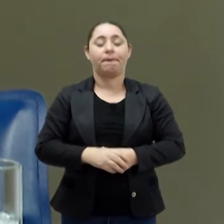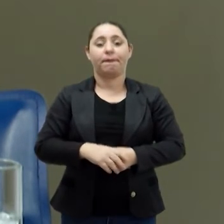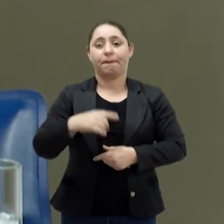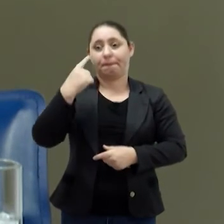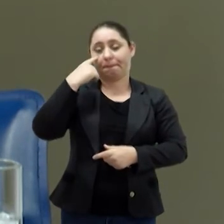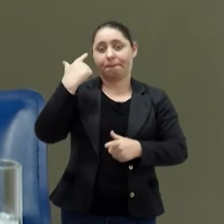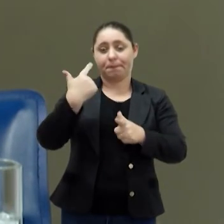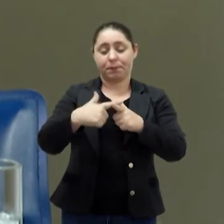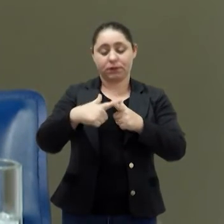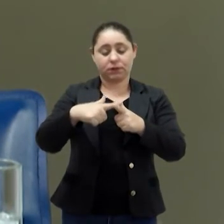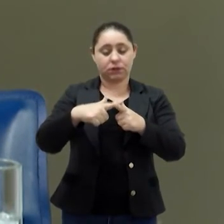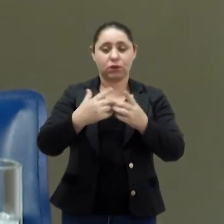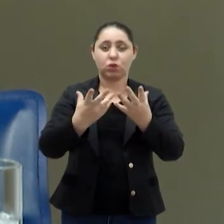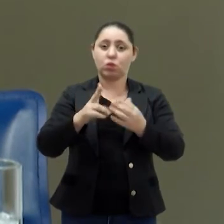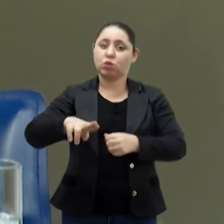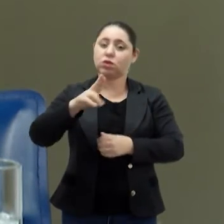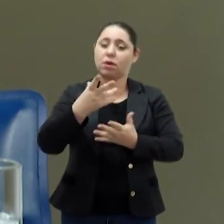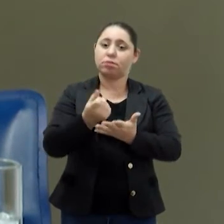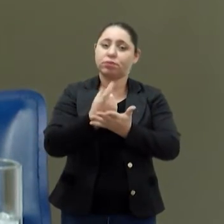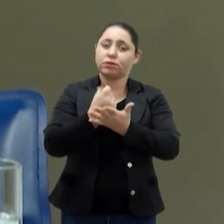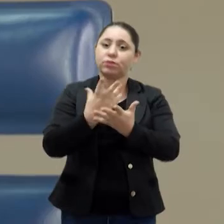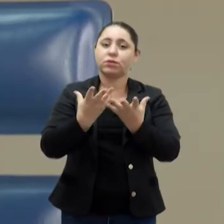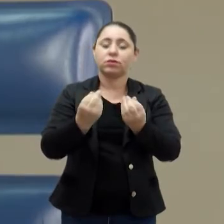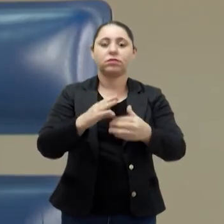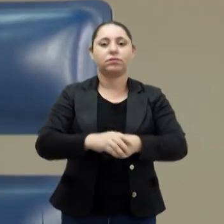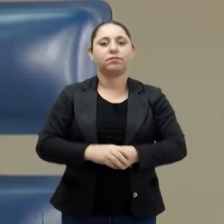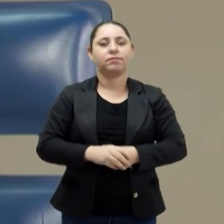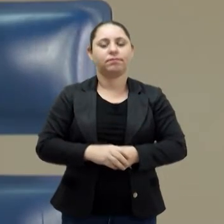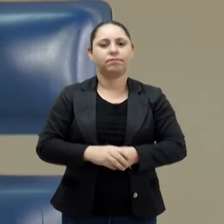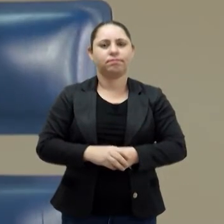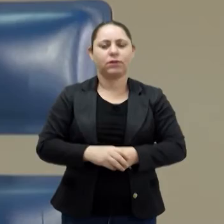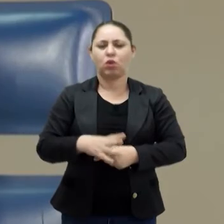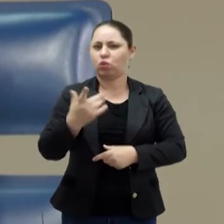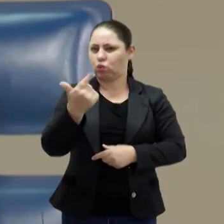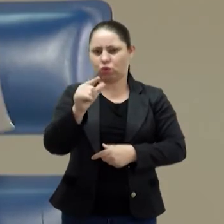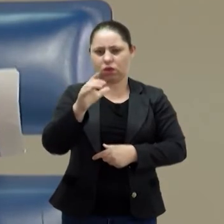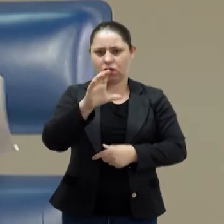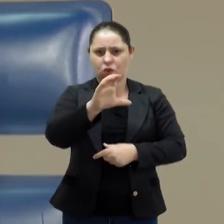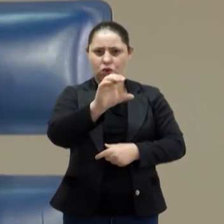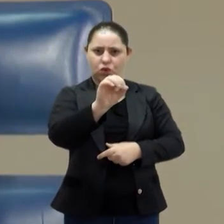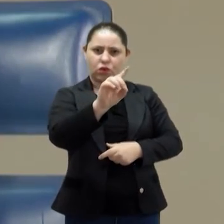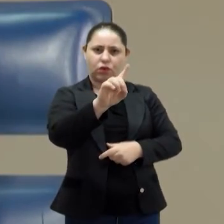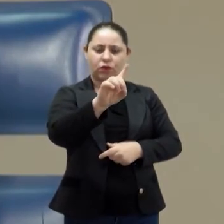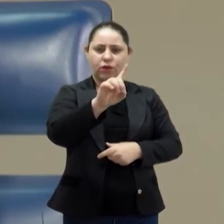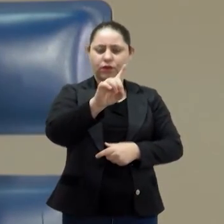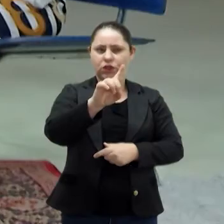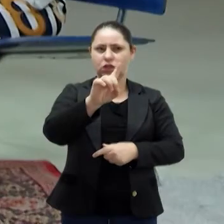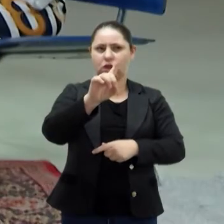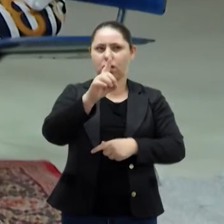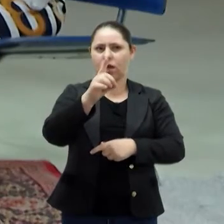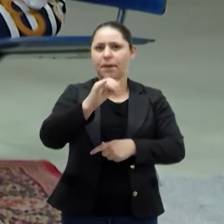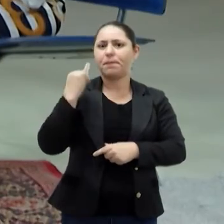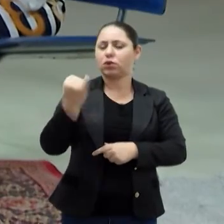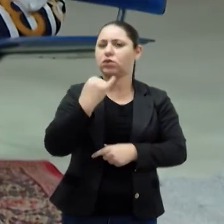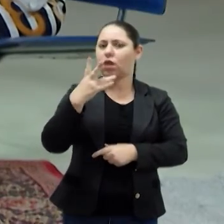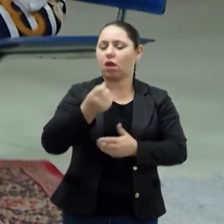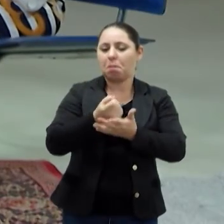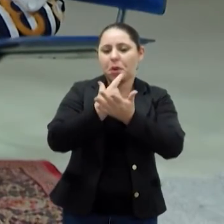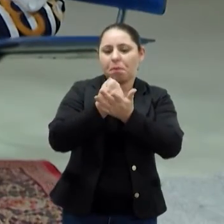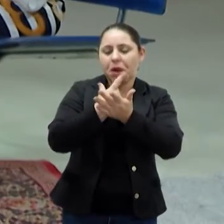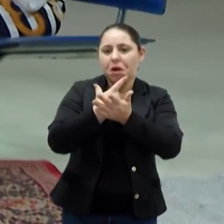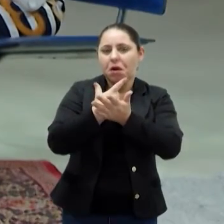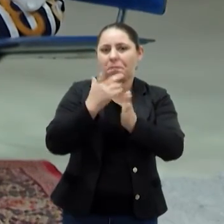uma catarata secundária ao uso de corticoide. Ah, tá. Então, mesmo não tendo Covid, o importante é não tomar